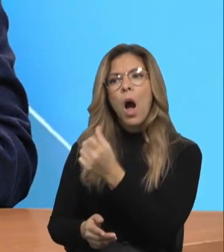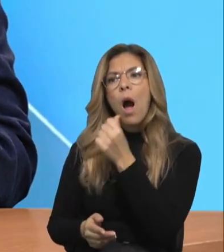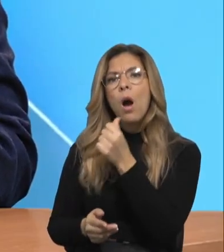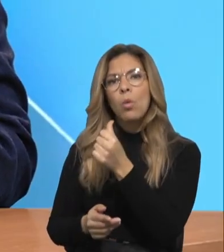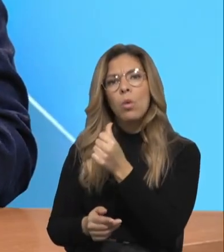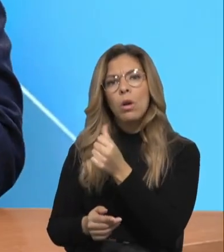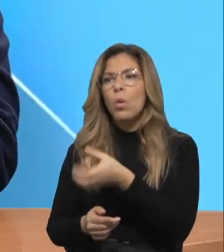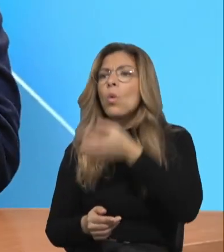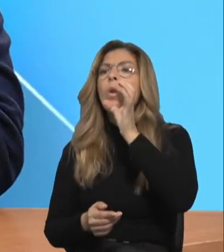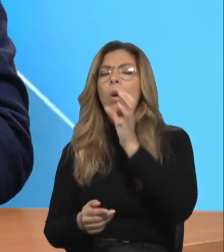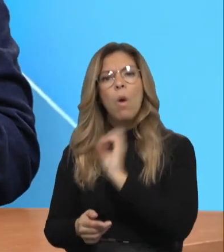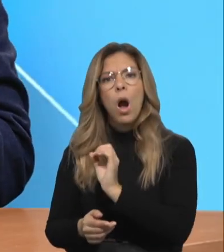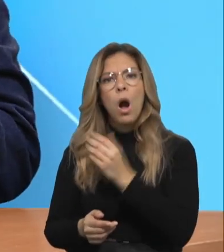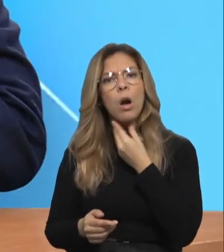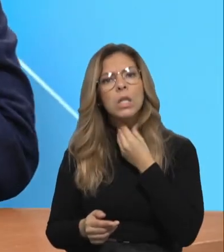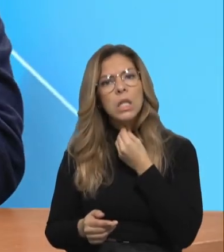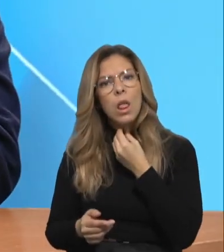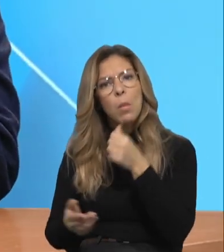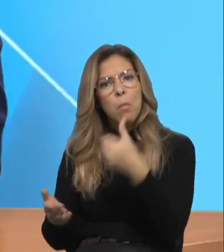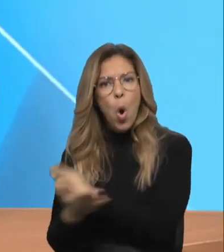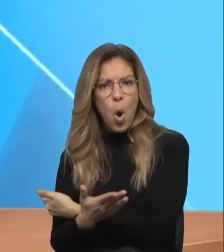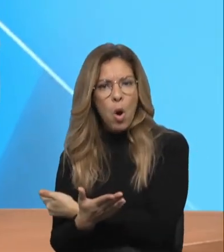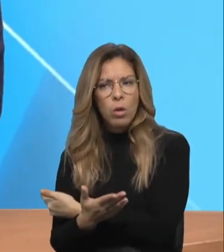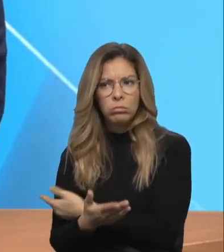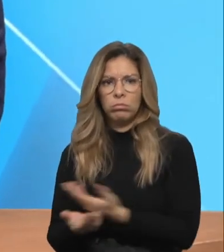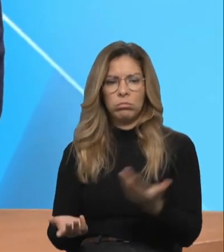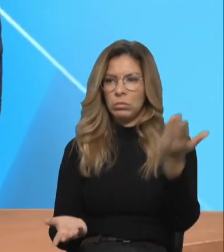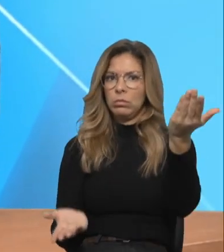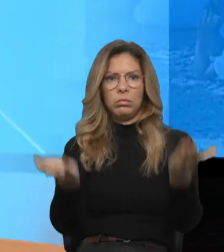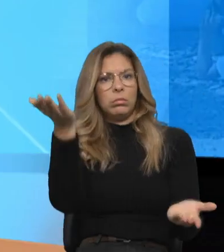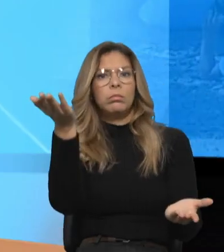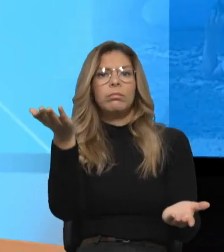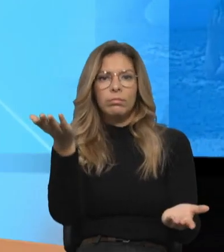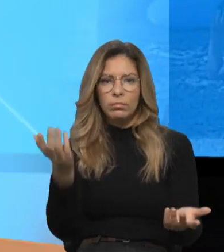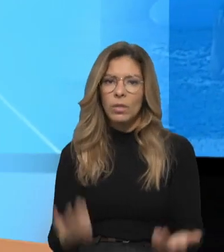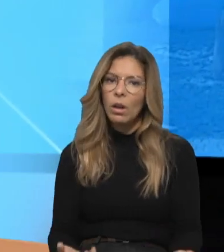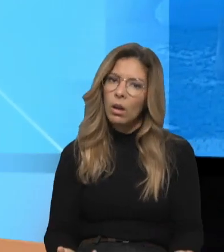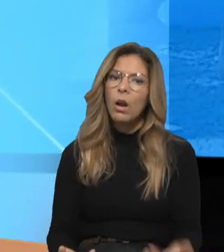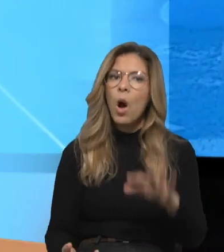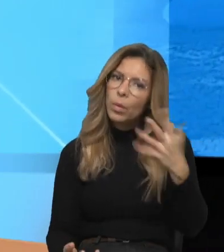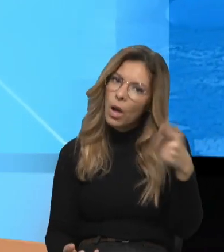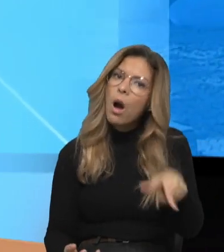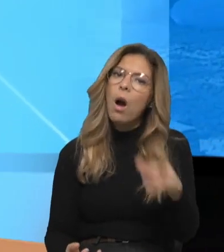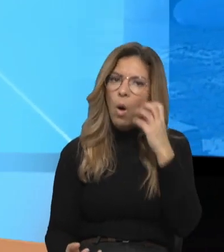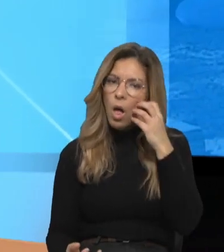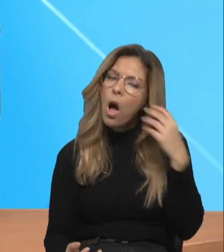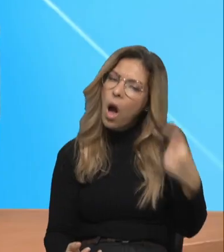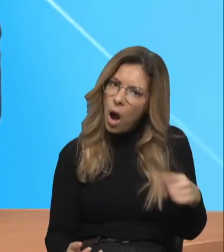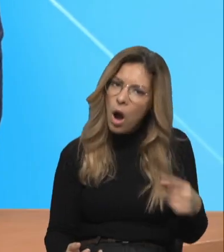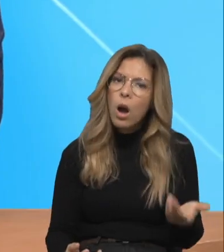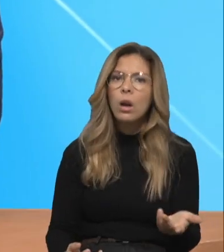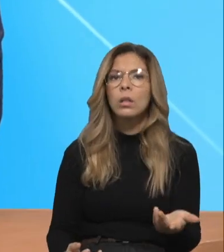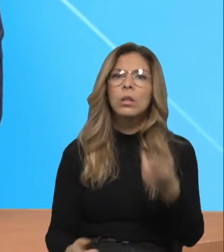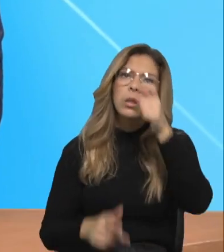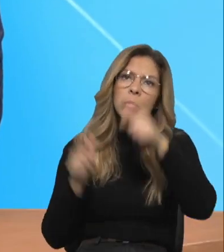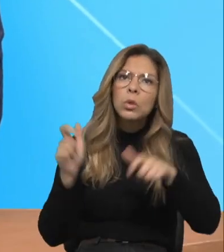beber. Isto é algo muito básico, muito simples, mas que expressa... E acontece. Acontece em Angola. Pessoas estão